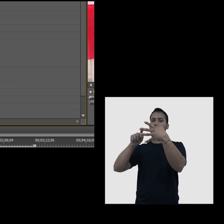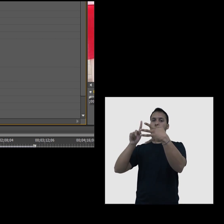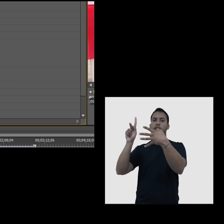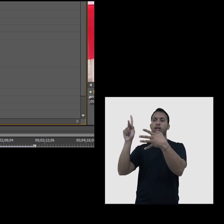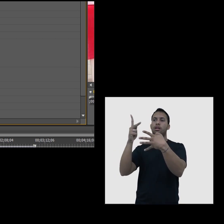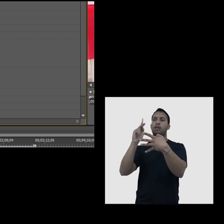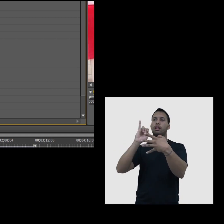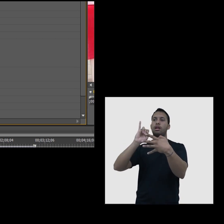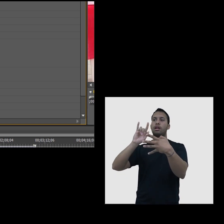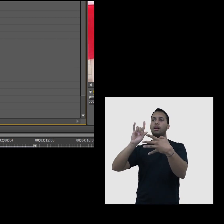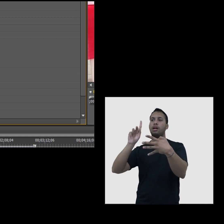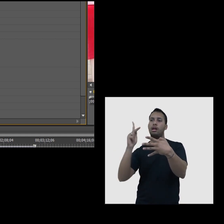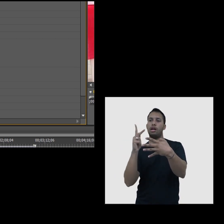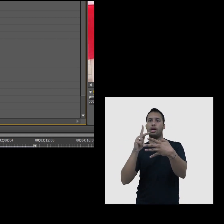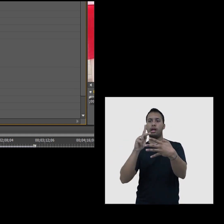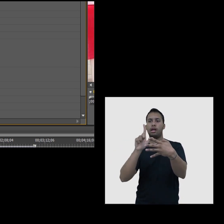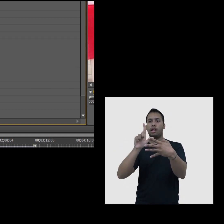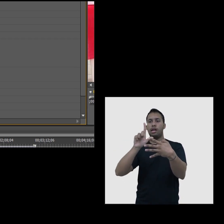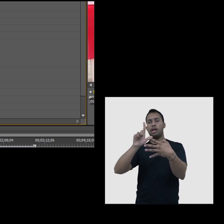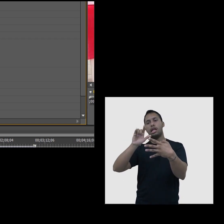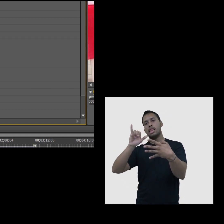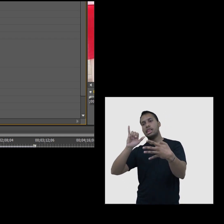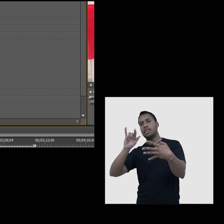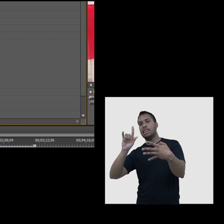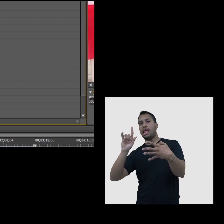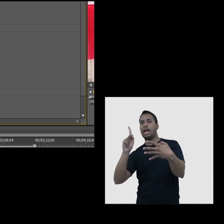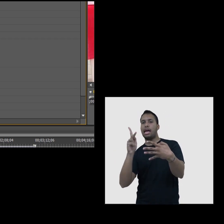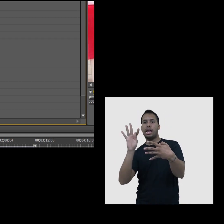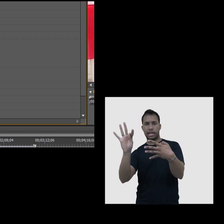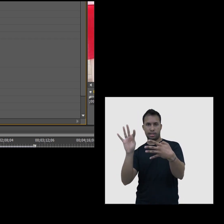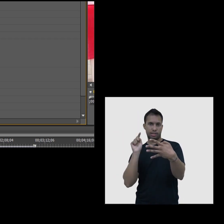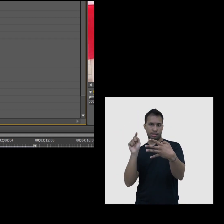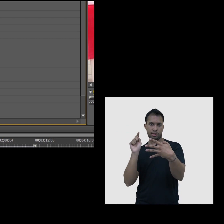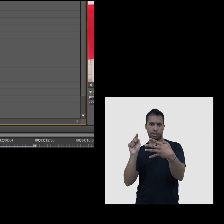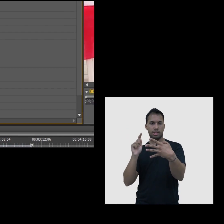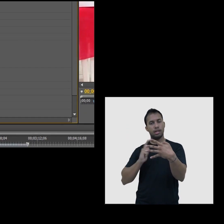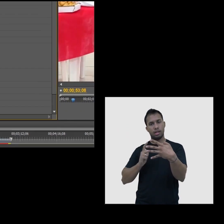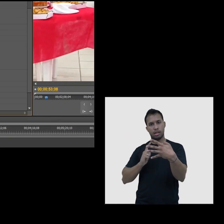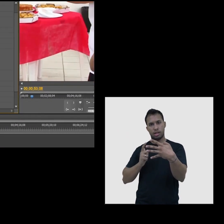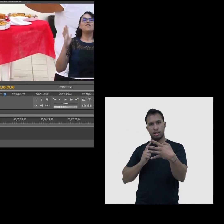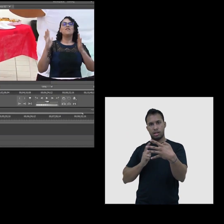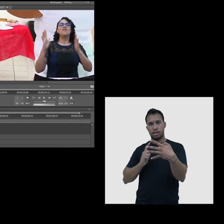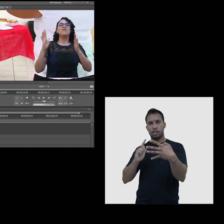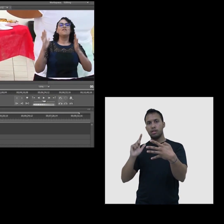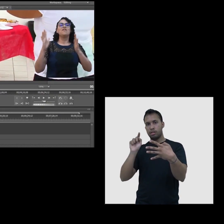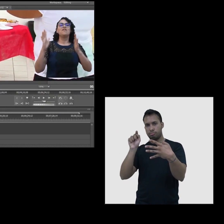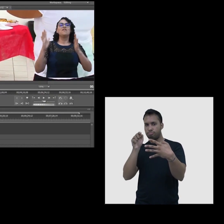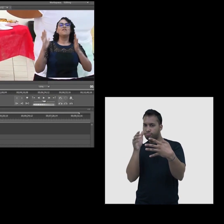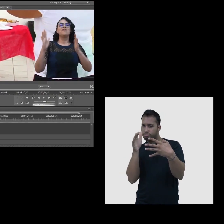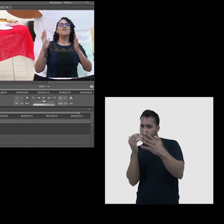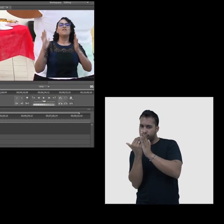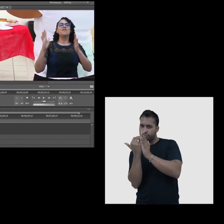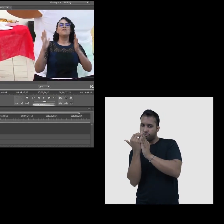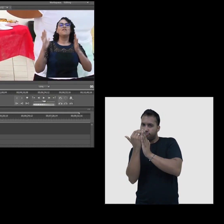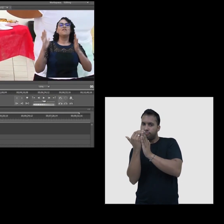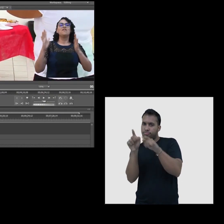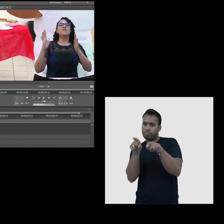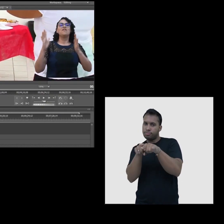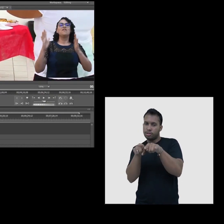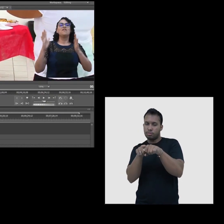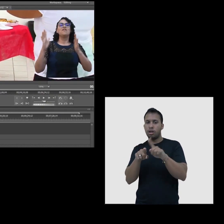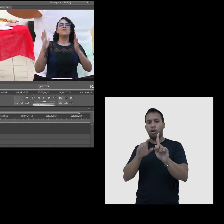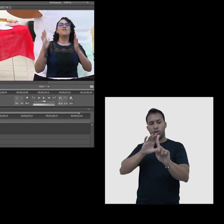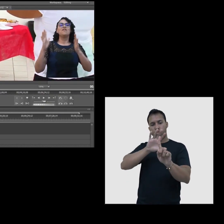O highlight, que é o segundo, que está em 10, eu vou jogar para 0. Já dá uma melhorada também.